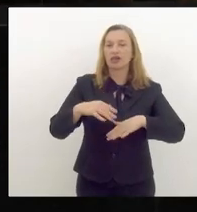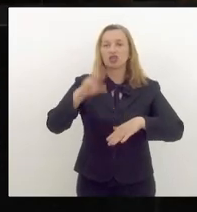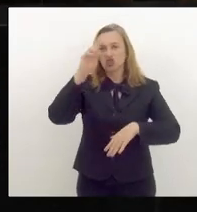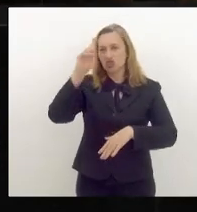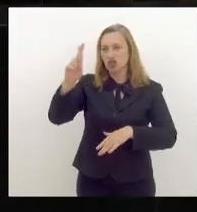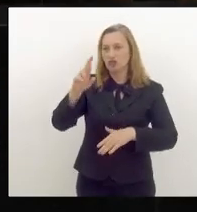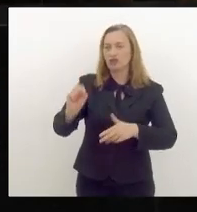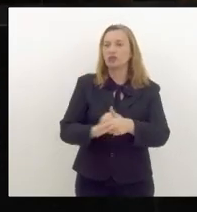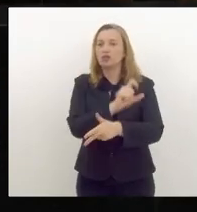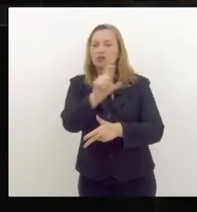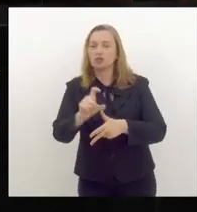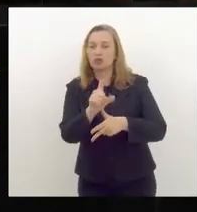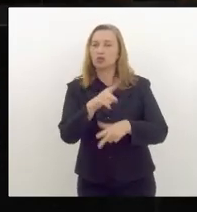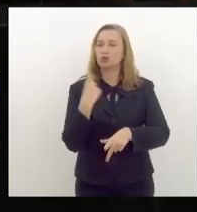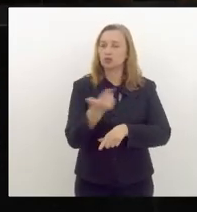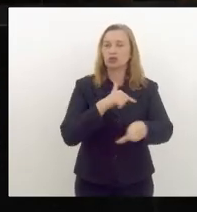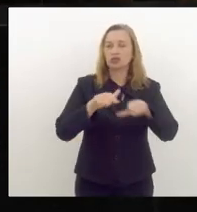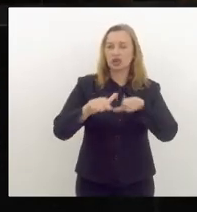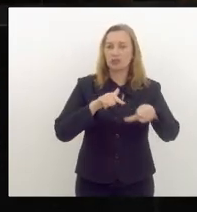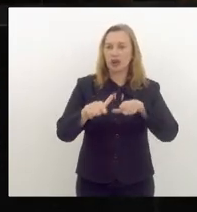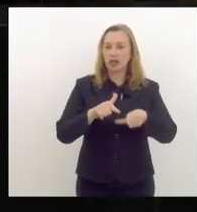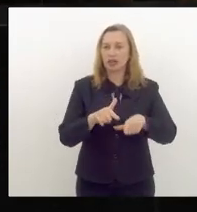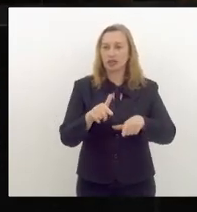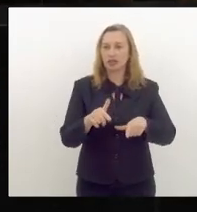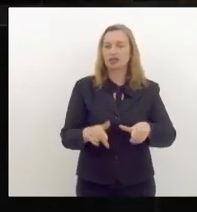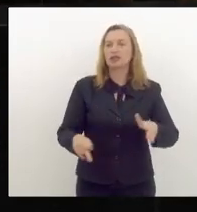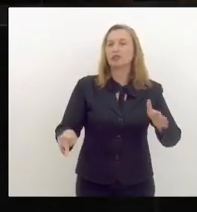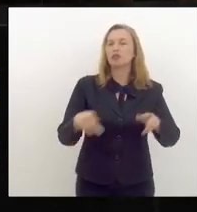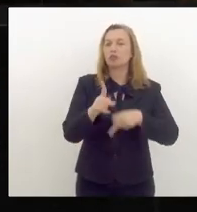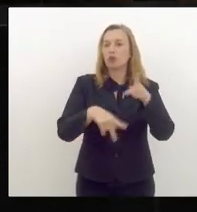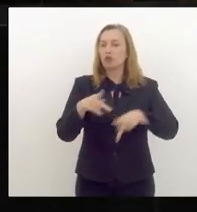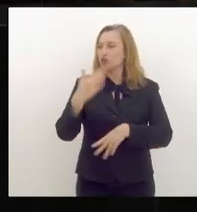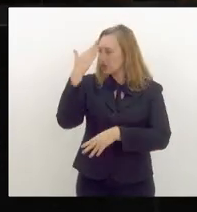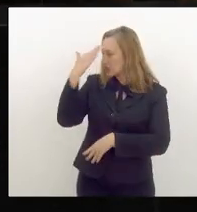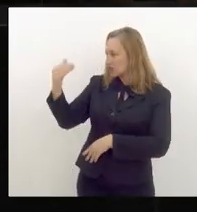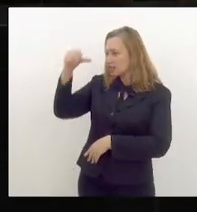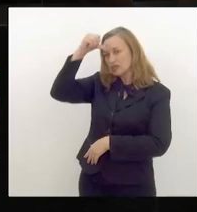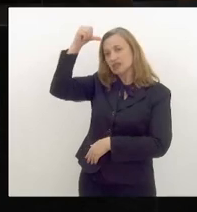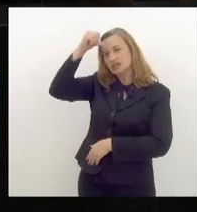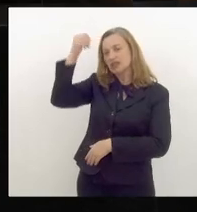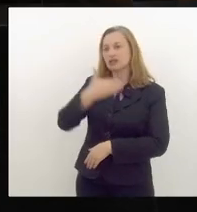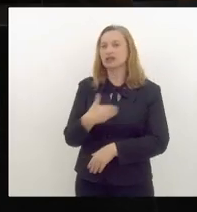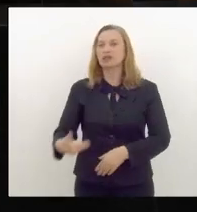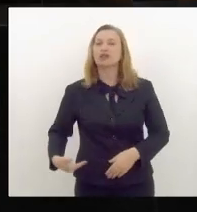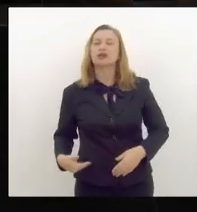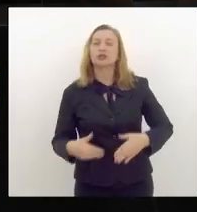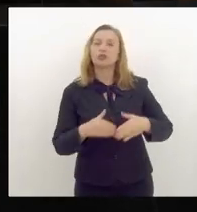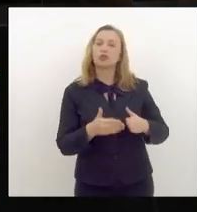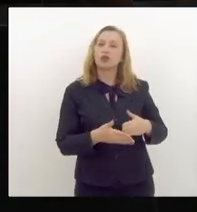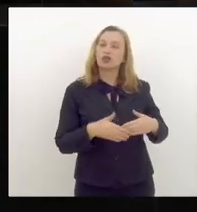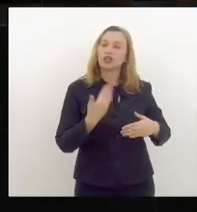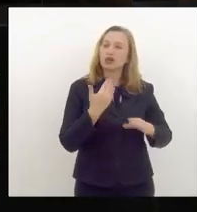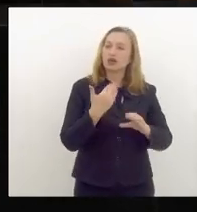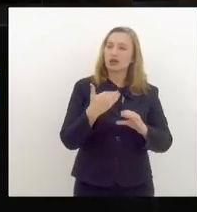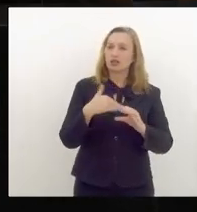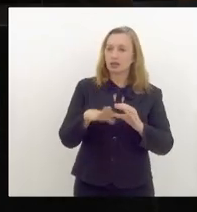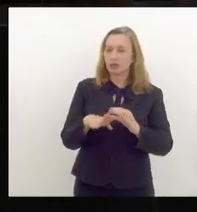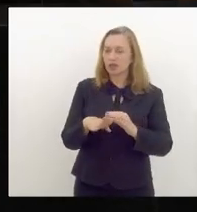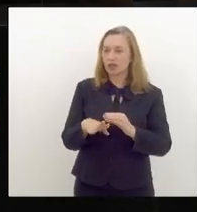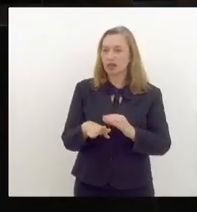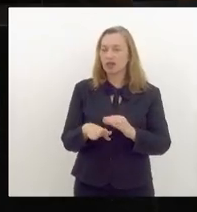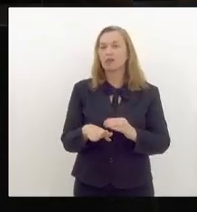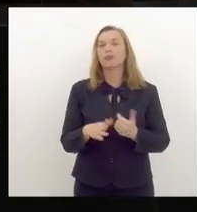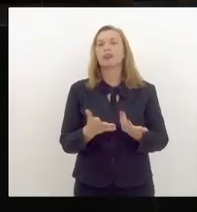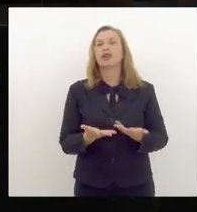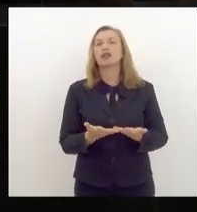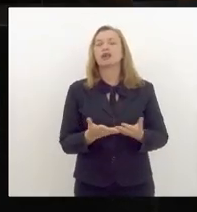Mandato do Povo Fluminense e hoje eu fico muito feliz e agradeço Governador Cláudio Castro cure caminhar esse